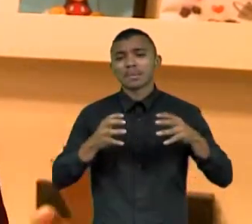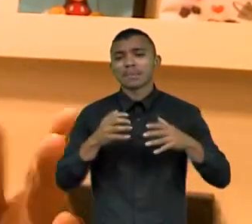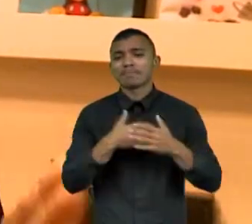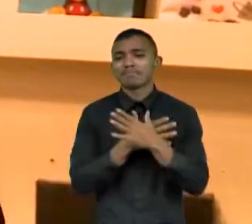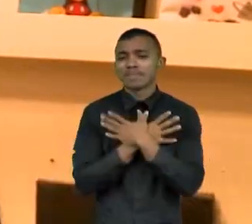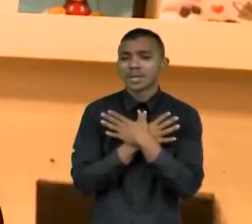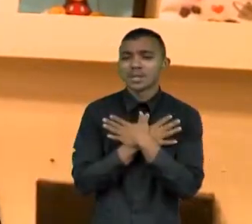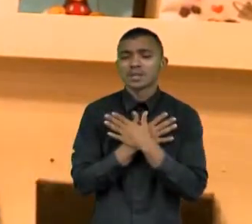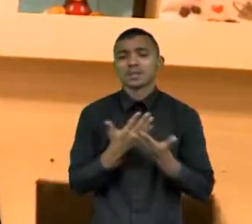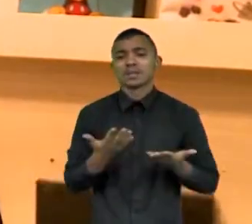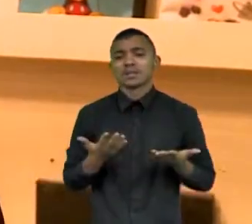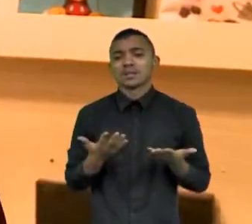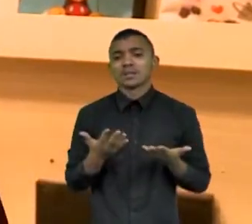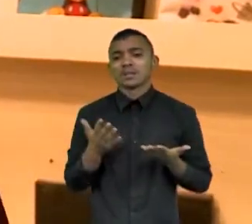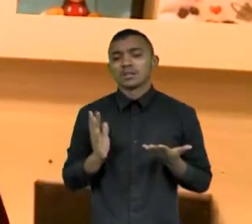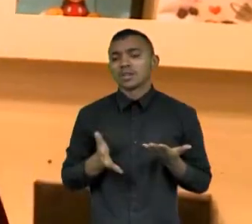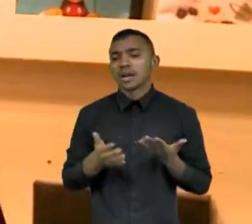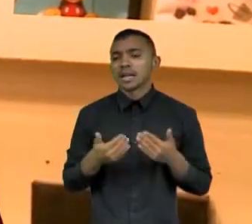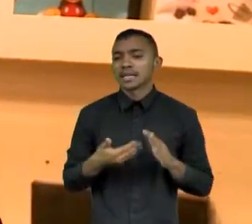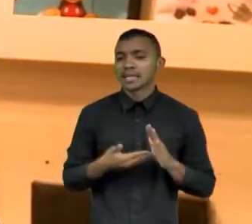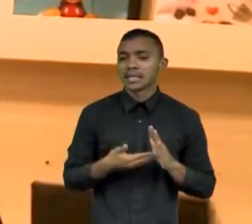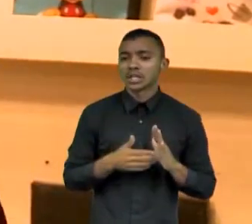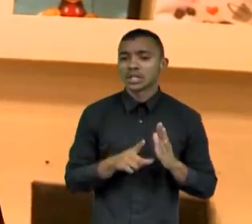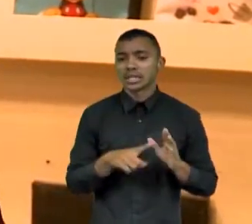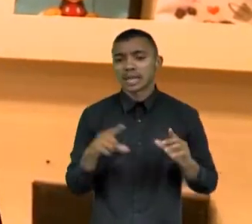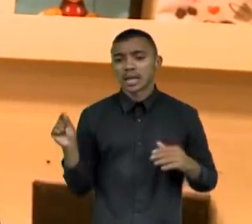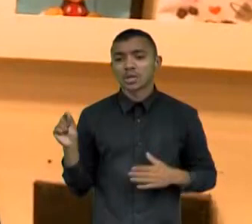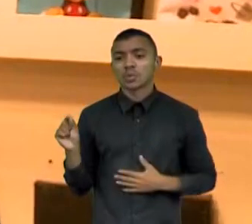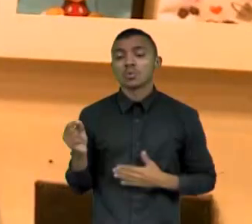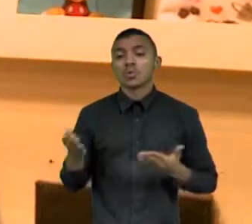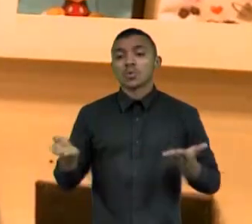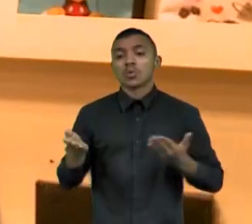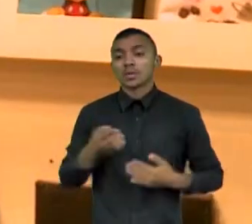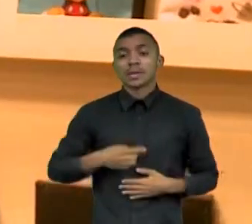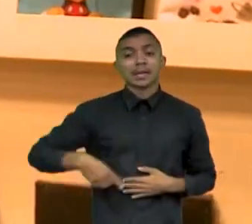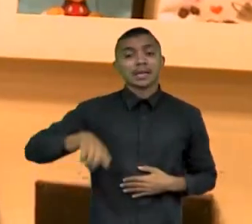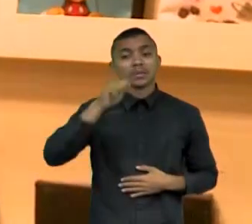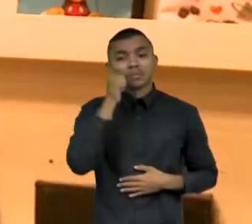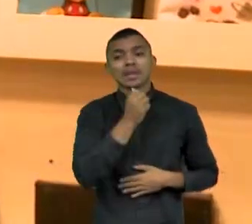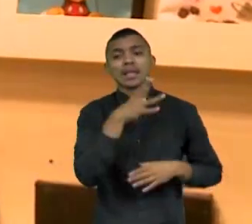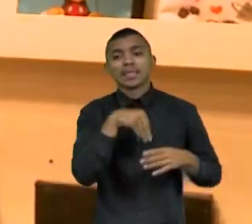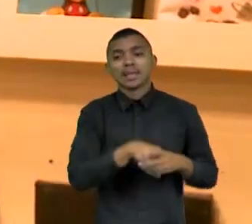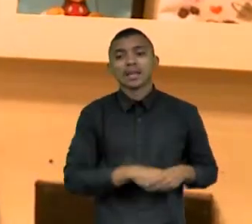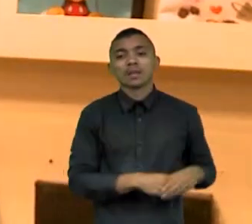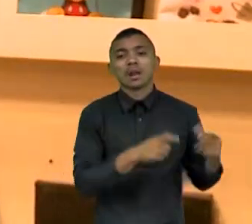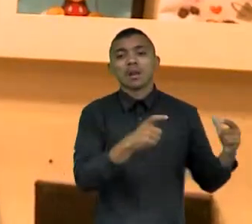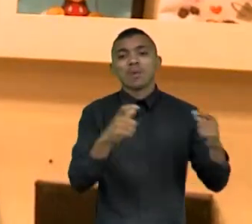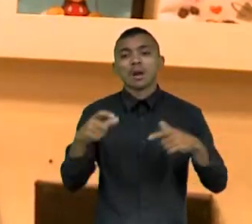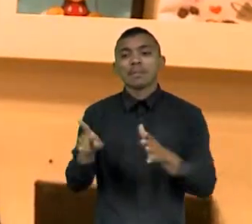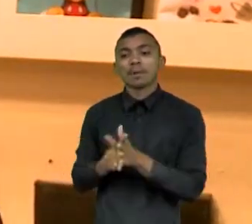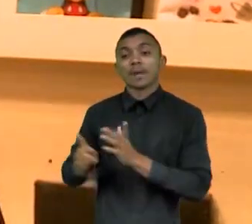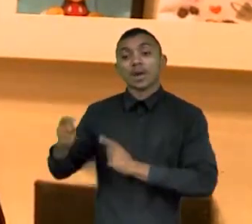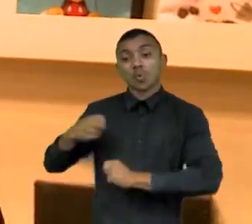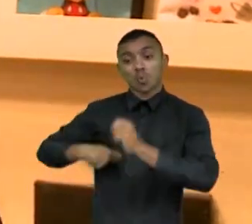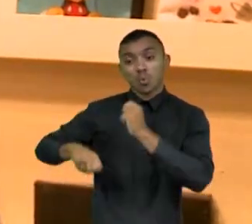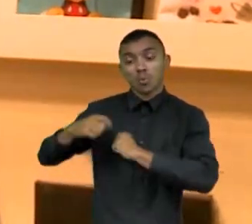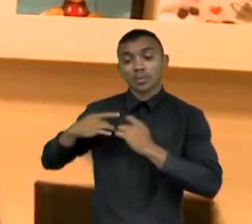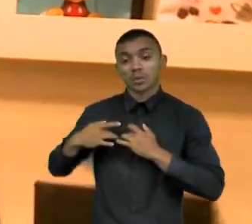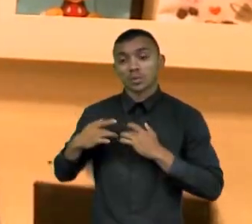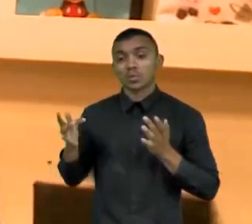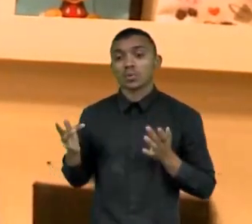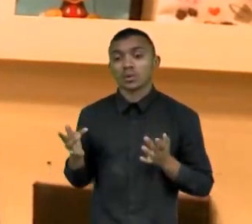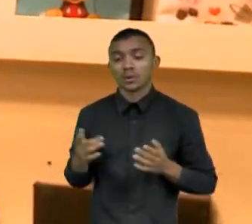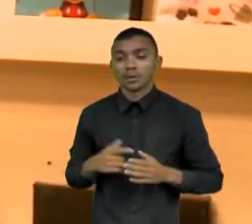mulheres ficaram fora desse espaço do mercado e hoje elas se encontram nesses grupos de economia solidária, que